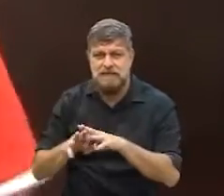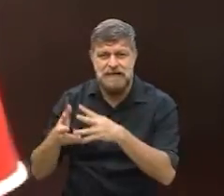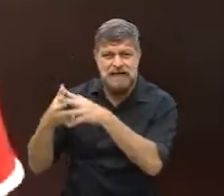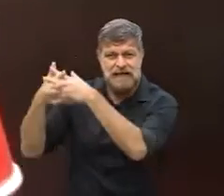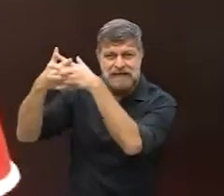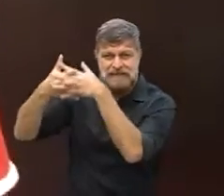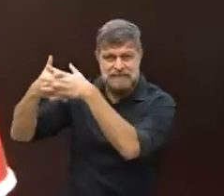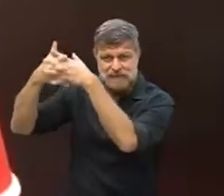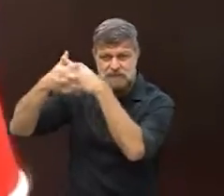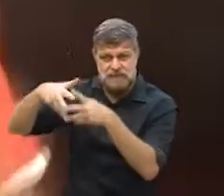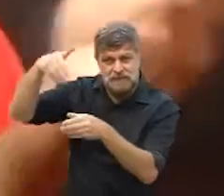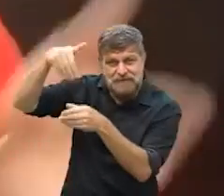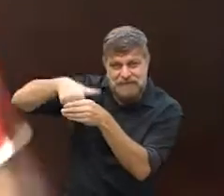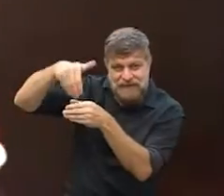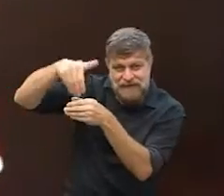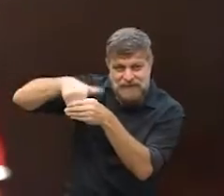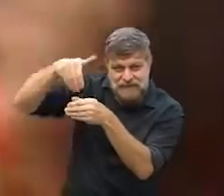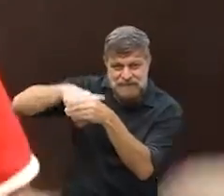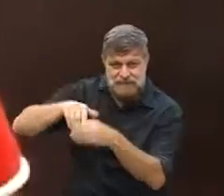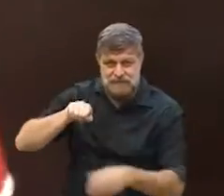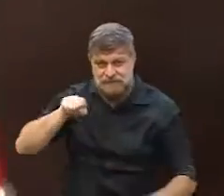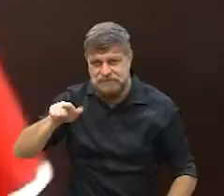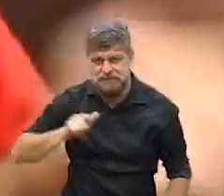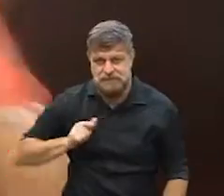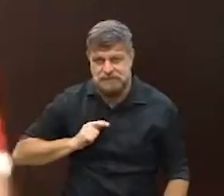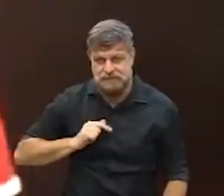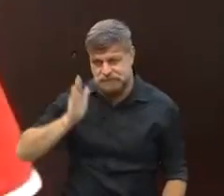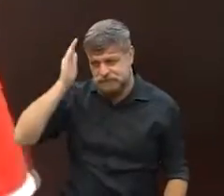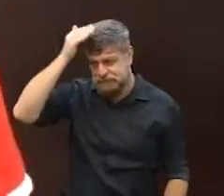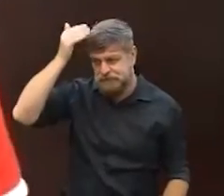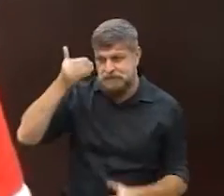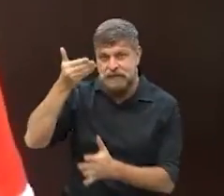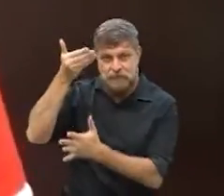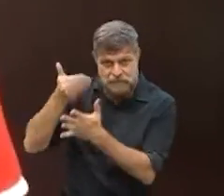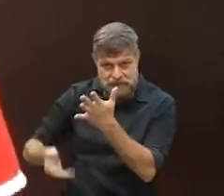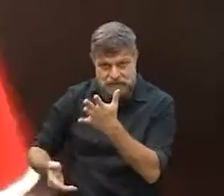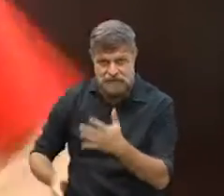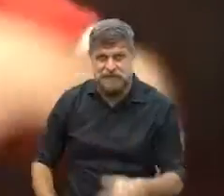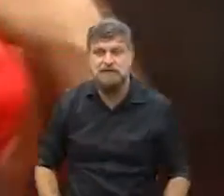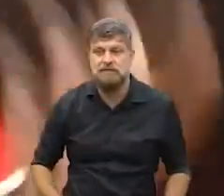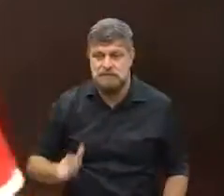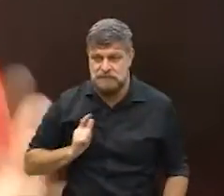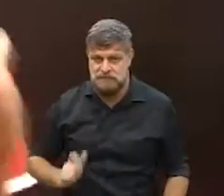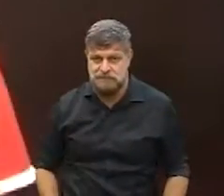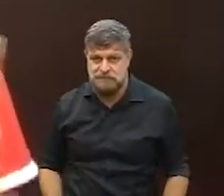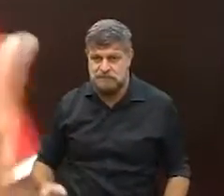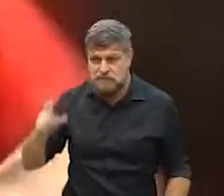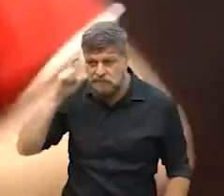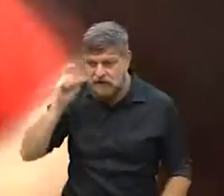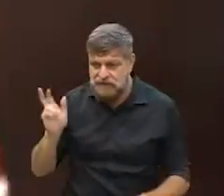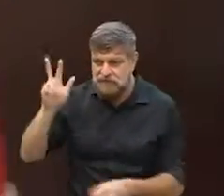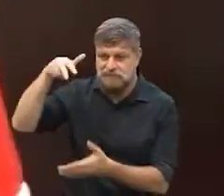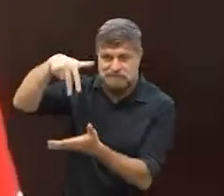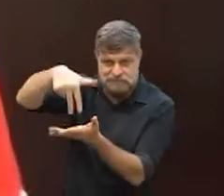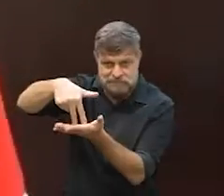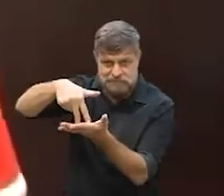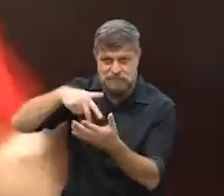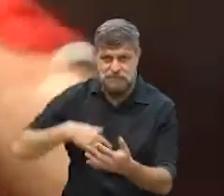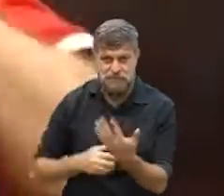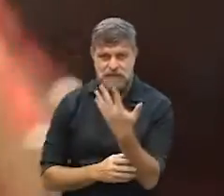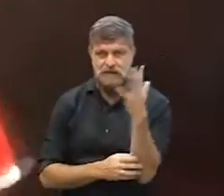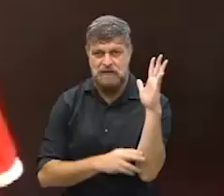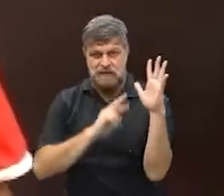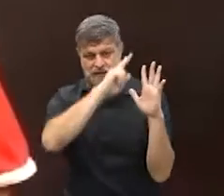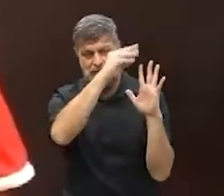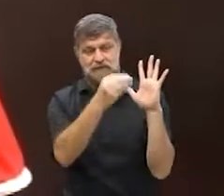Estados Unidos com a eleição, né, com a derrota do Donald Trump, a entrada do Biden, uma reconfiguração das preocupações